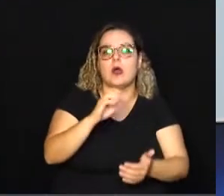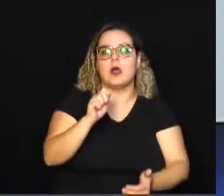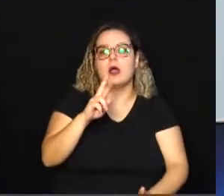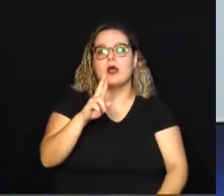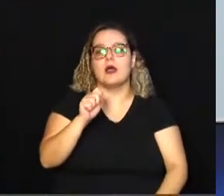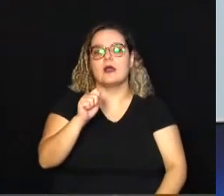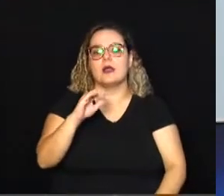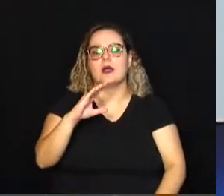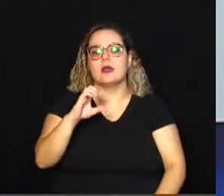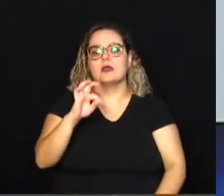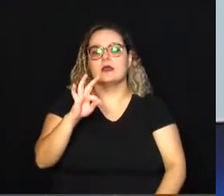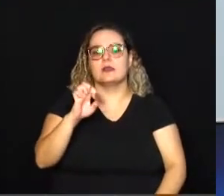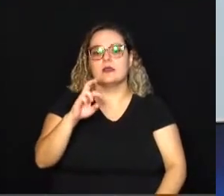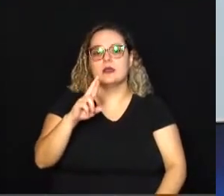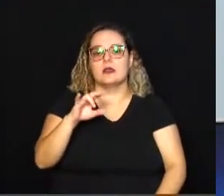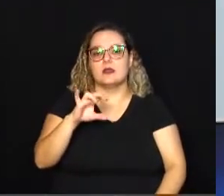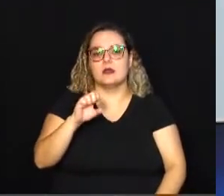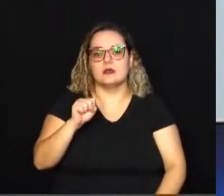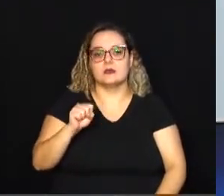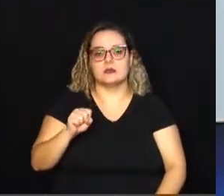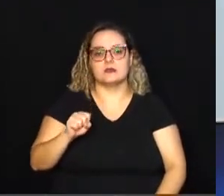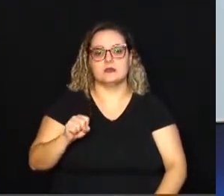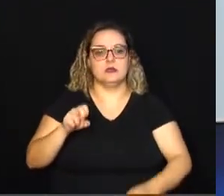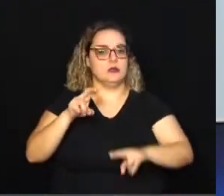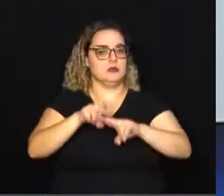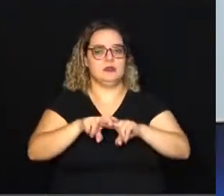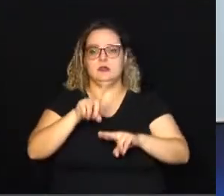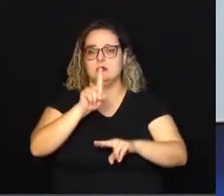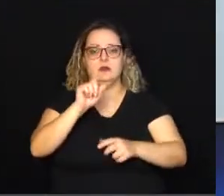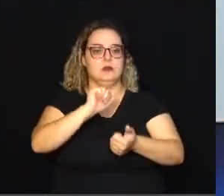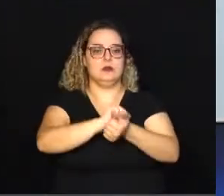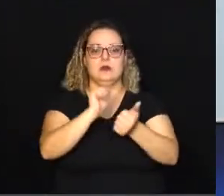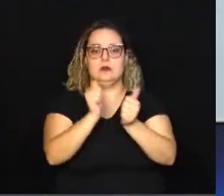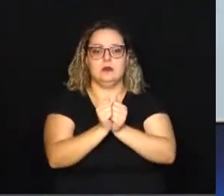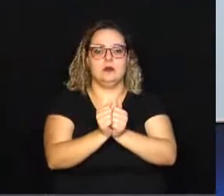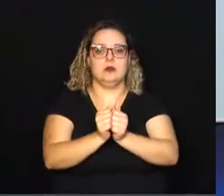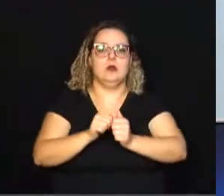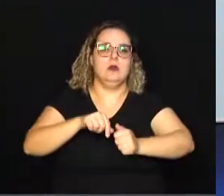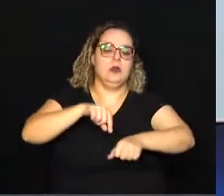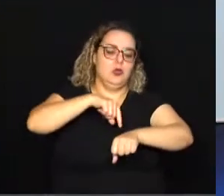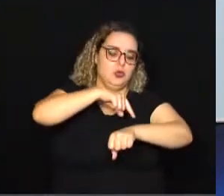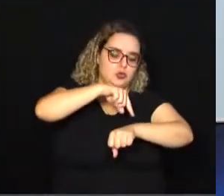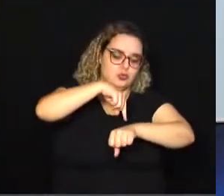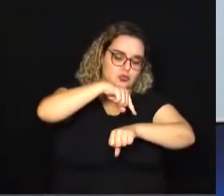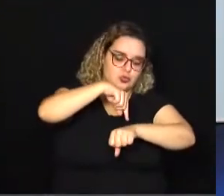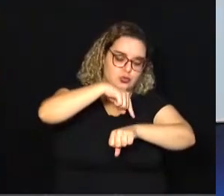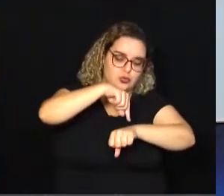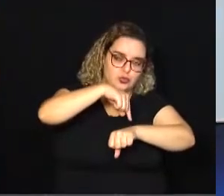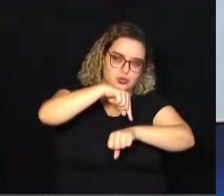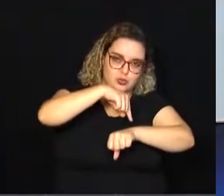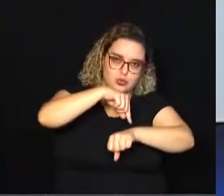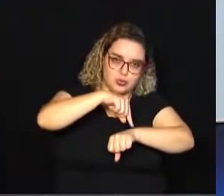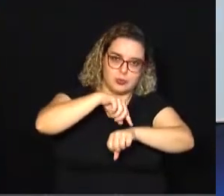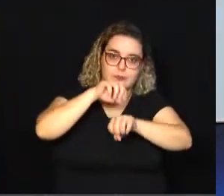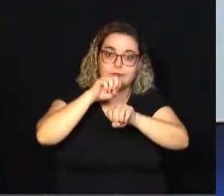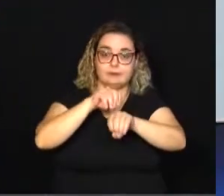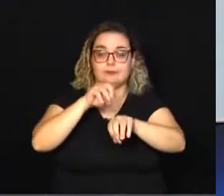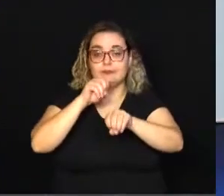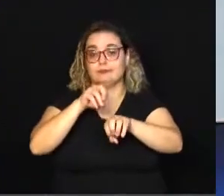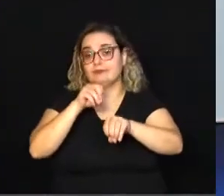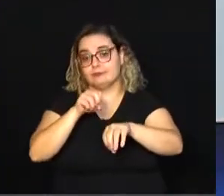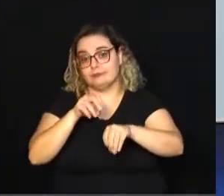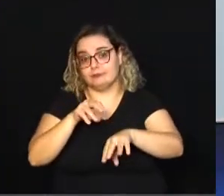que a cadeira na casa dela não era adequada para ela ficar tantas horas para poder dar as aulas